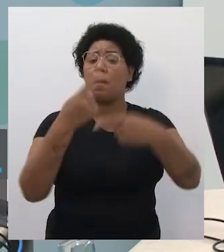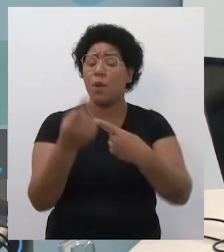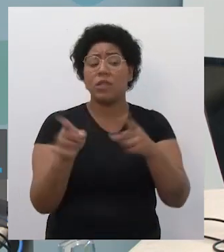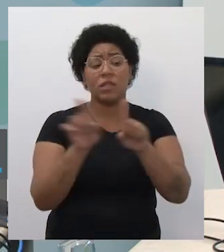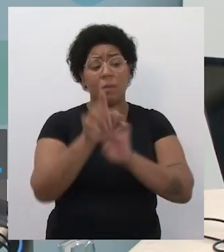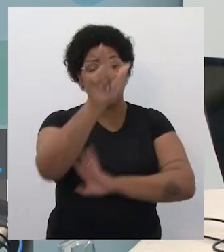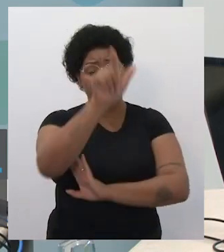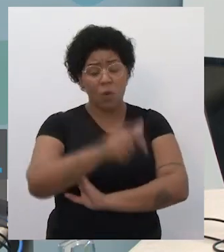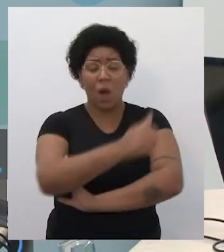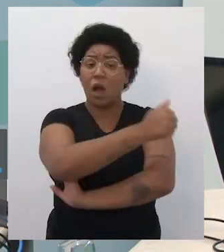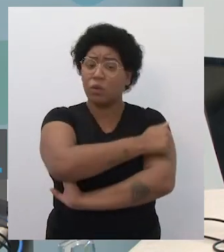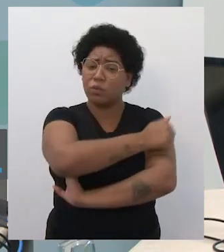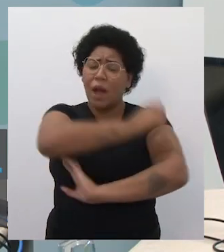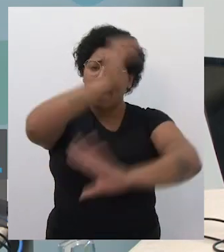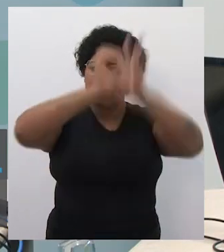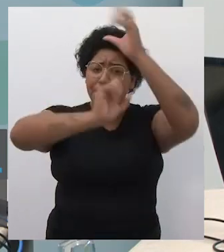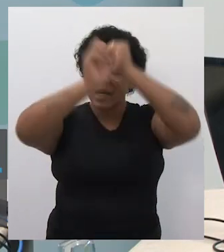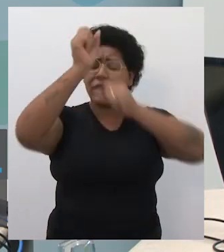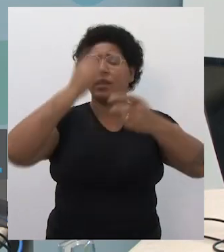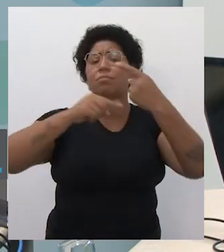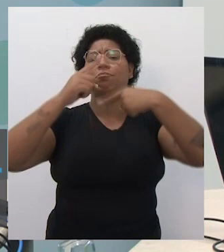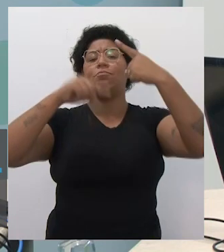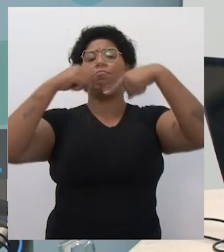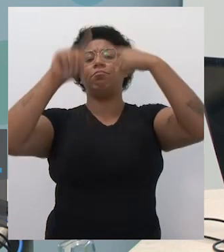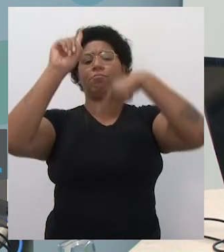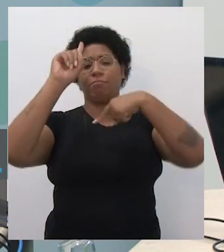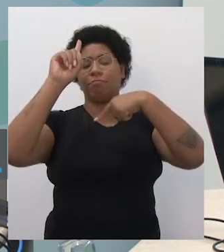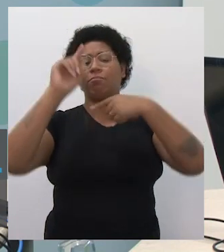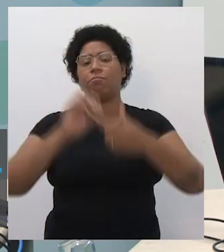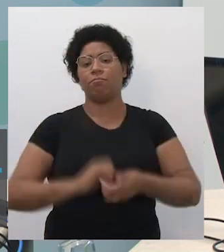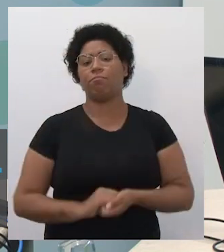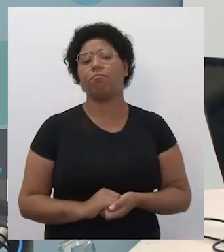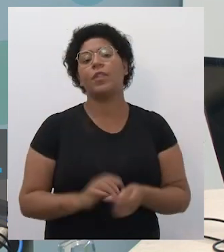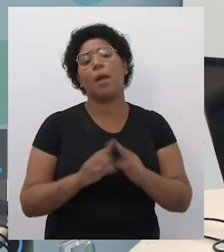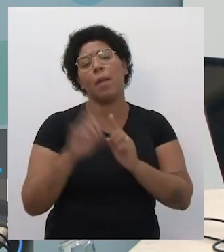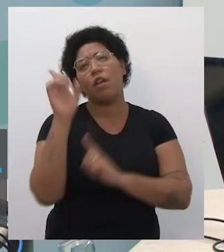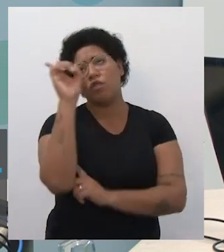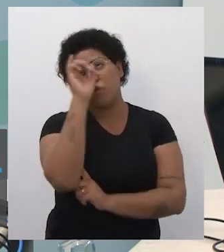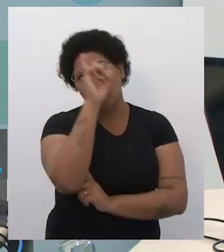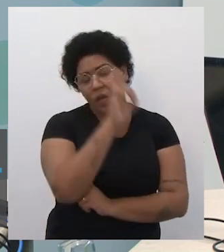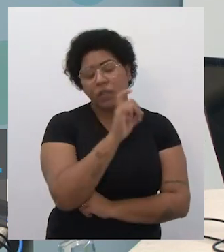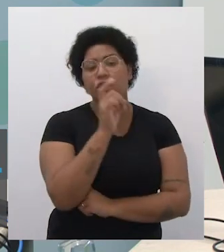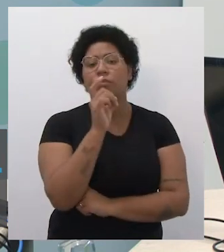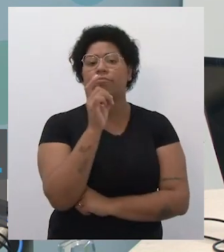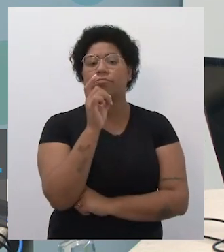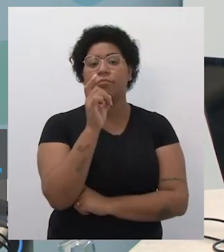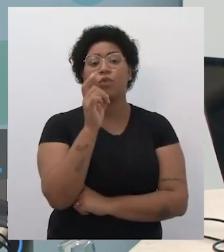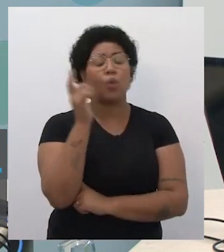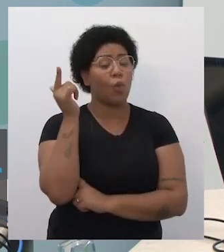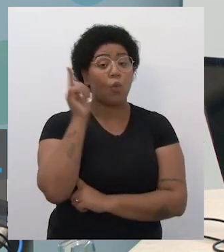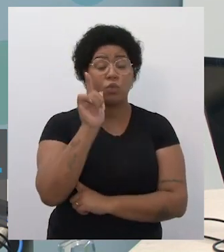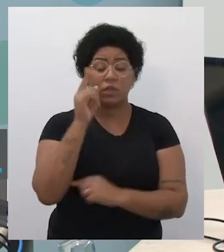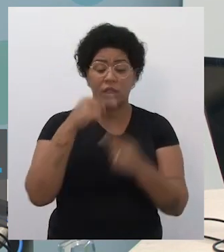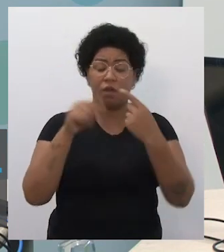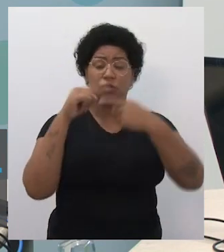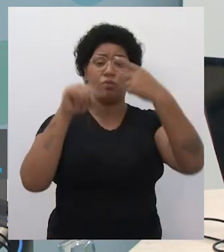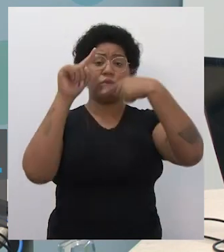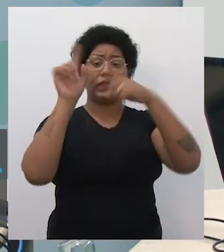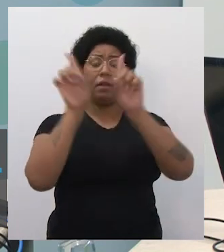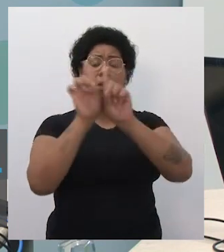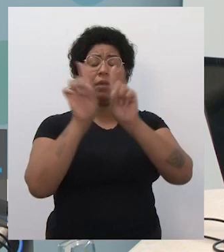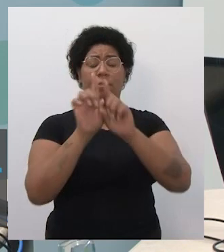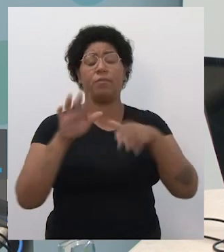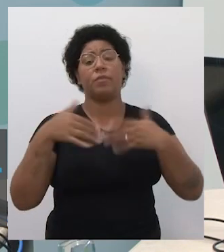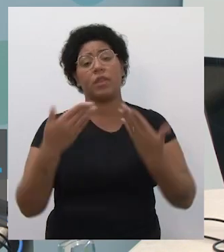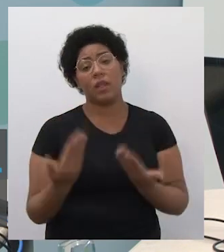nas aprendizagens e superar as defasagens aí que foram apresentadas nesse período. Pois bem,